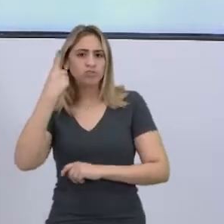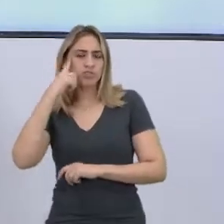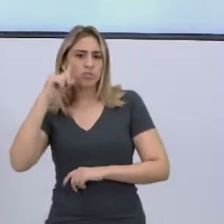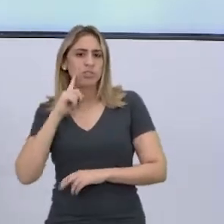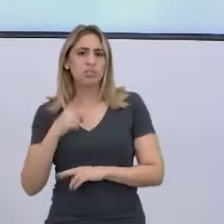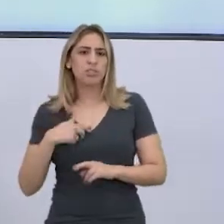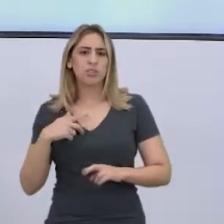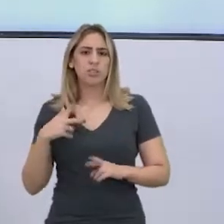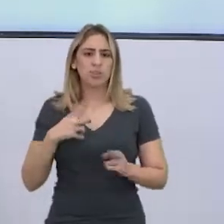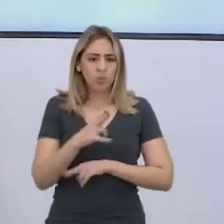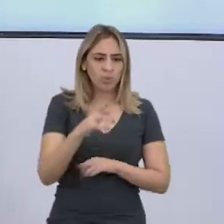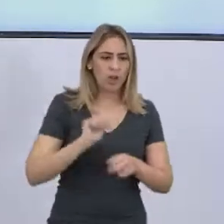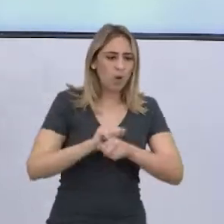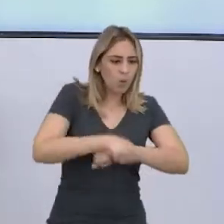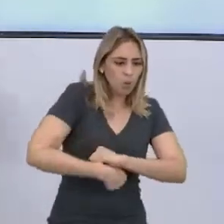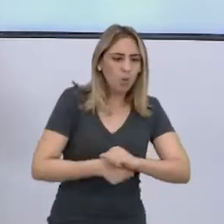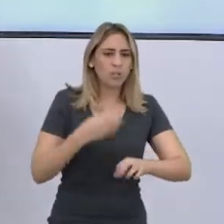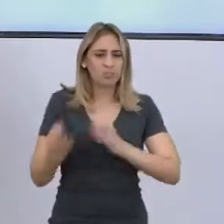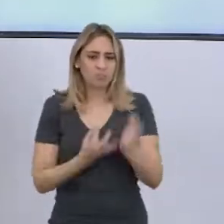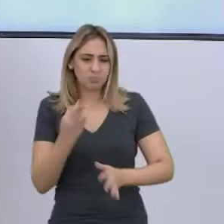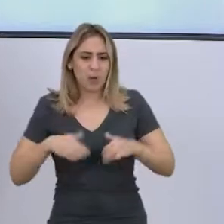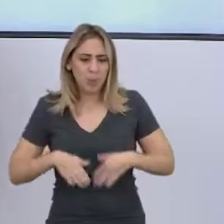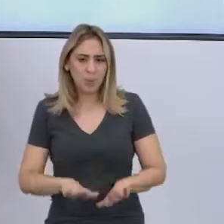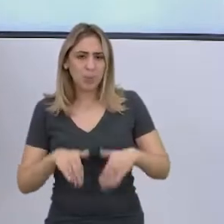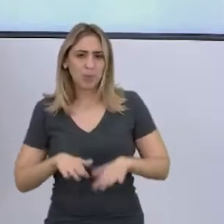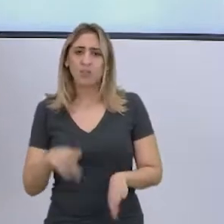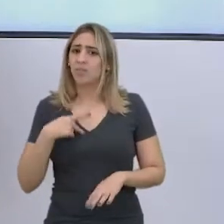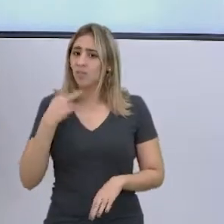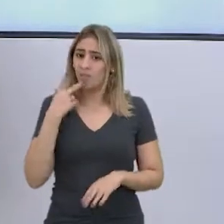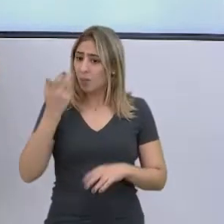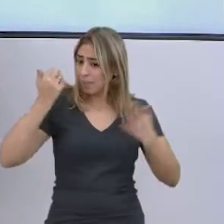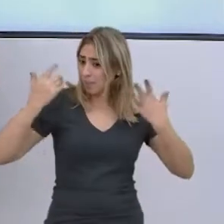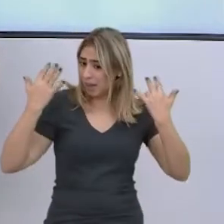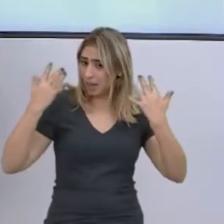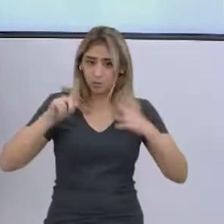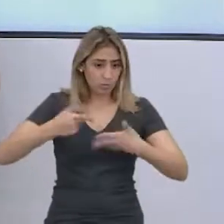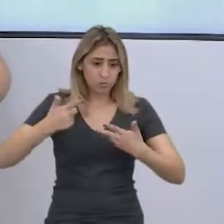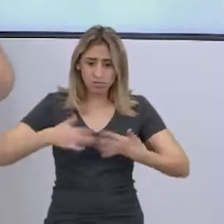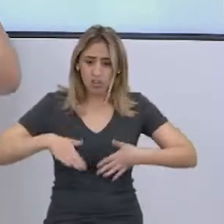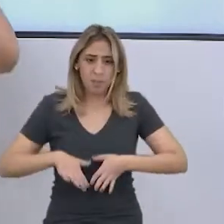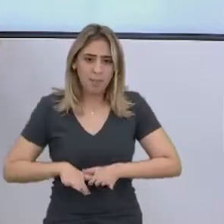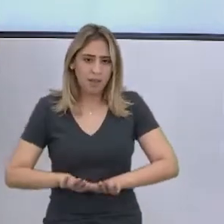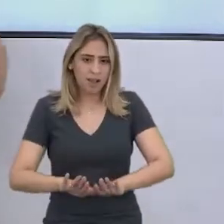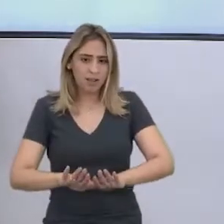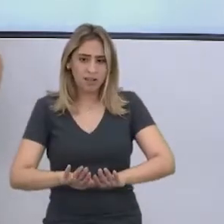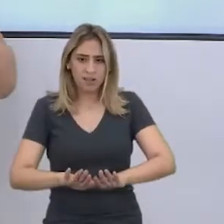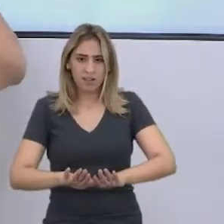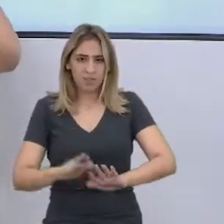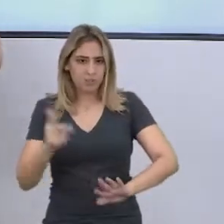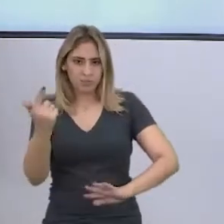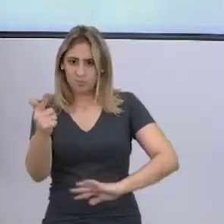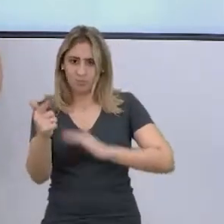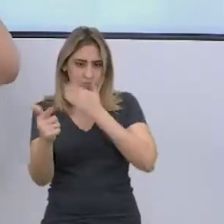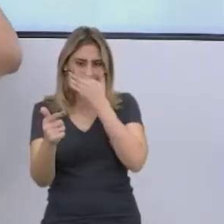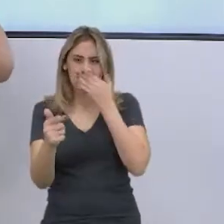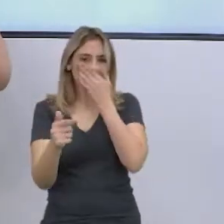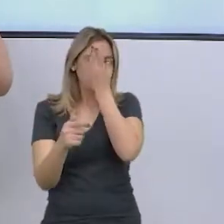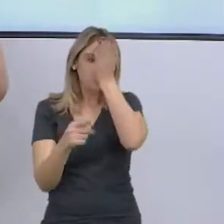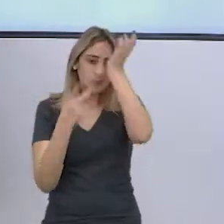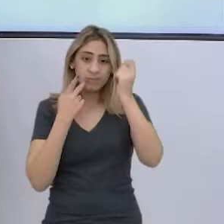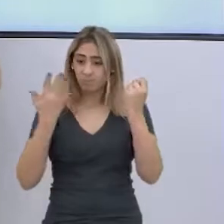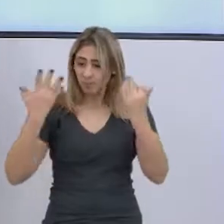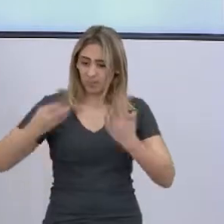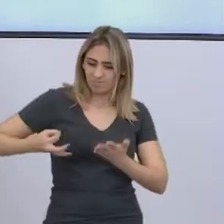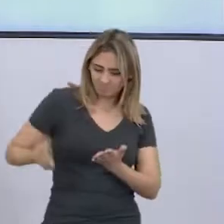cortar o couro, costurar e tal, não tem máquina, a gente tá falando, tipo, braço, né? Não é máquina de costura, não é nada,